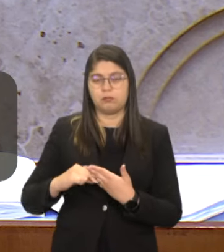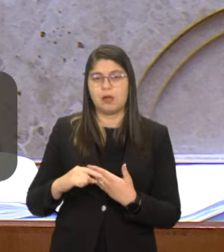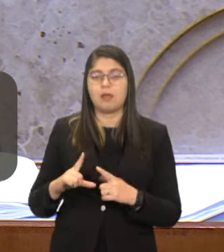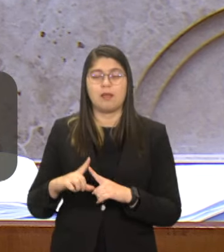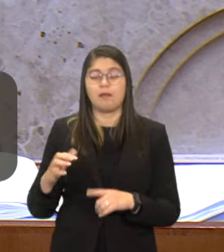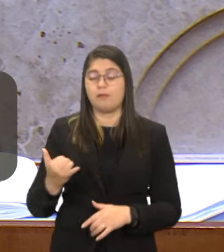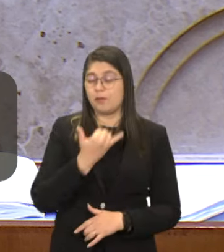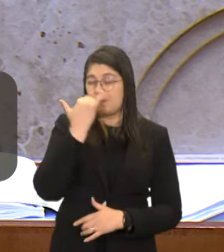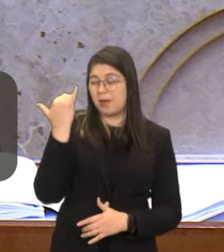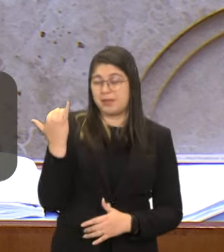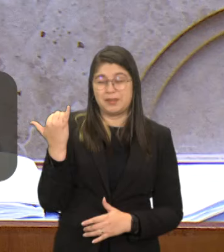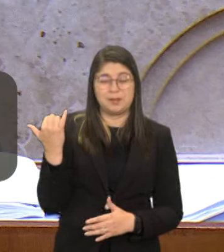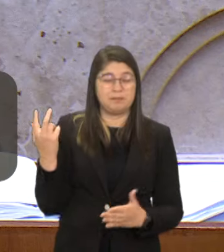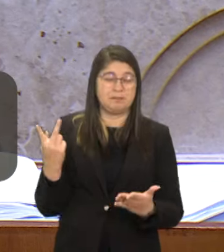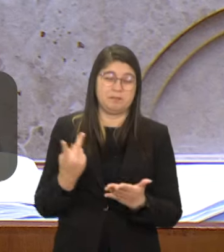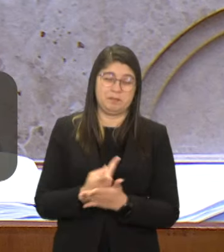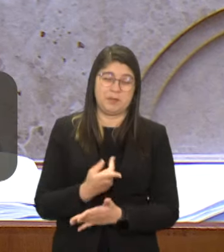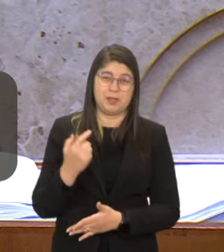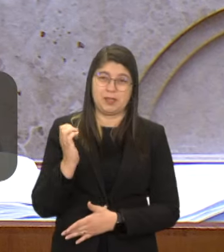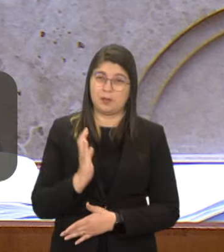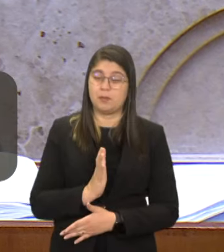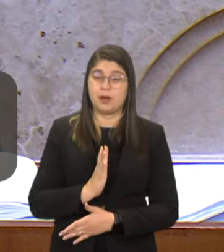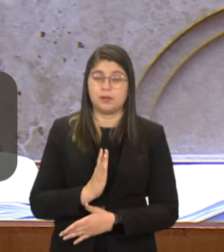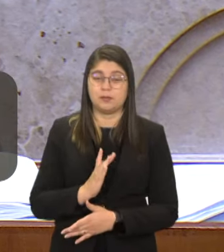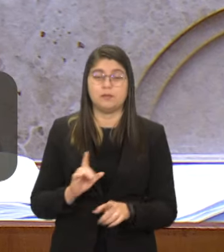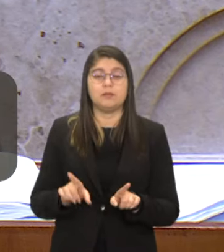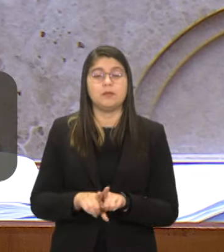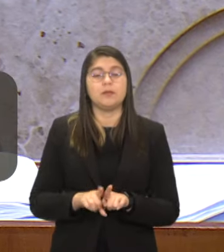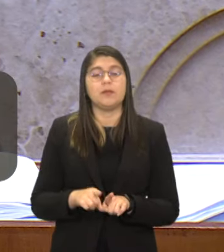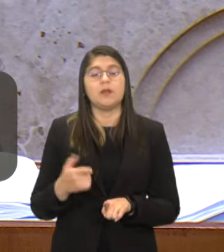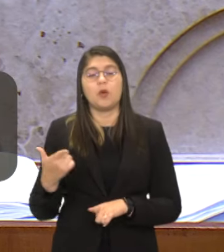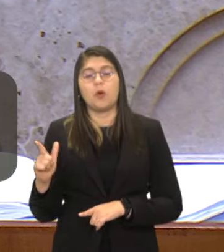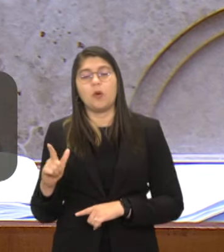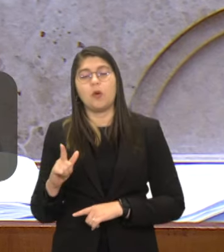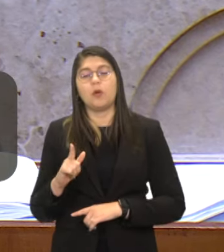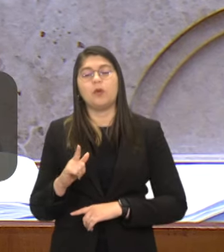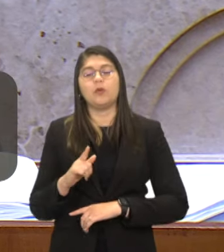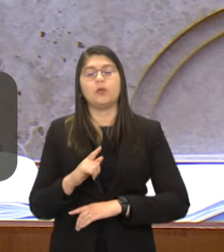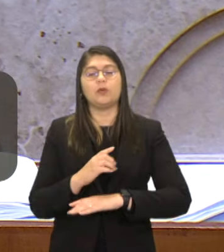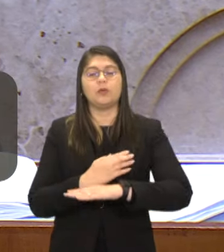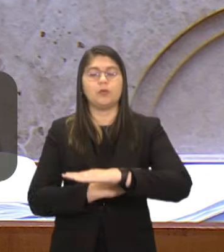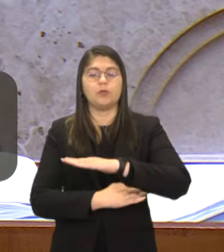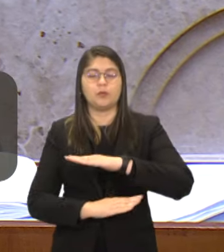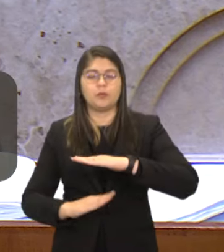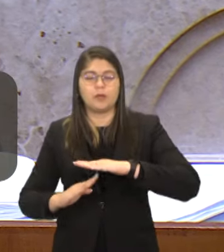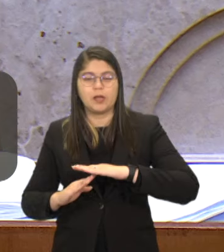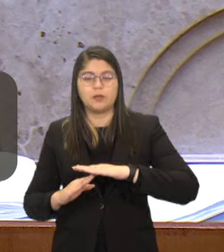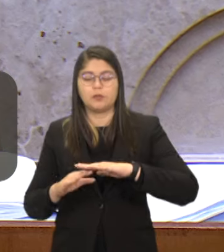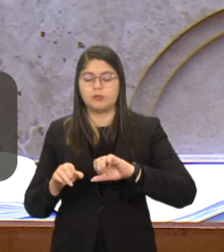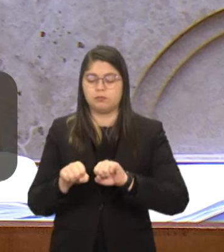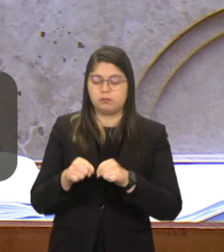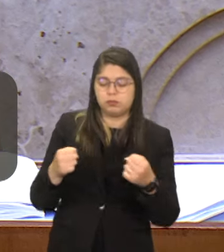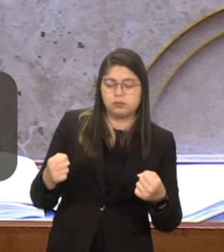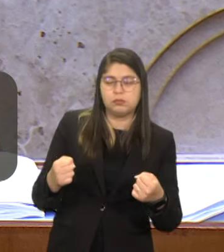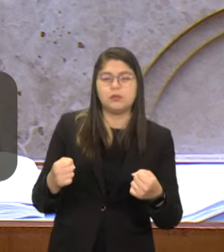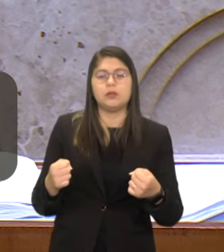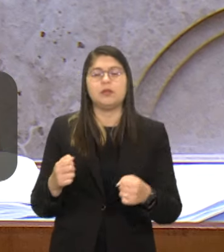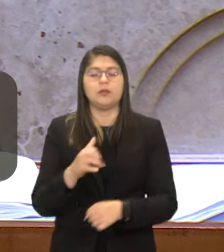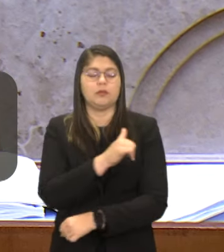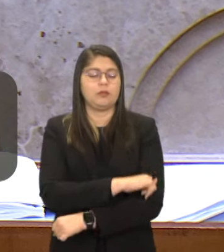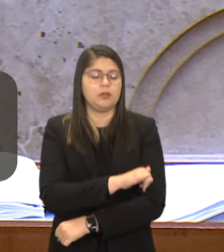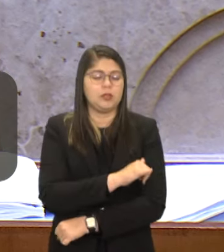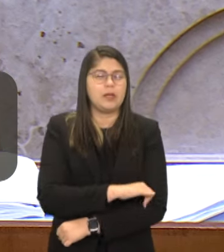tinham acontecido no Brasil, um desabamento no viaduto Paulo de Fronteira, no Rio de Janeiro, um desabamento que havia em Minas,